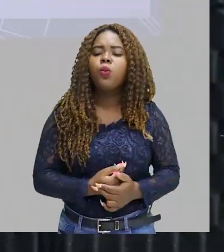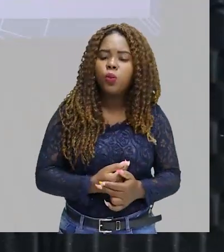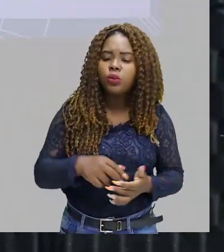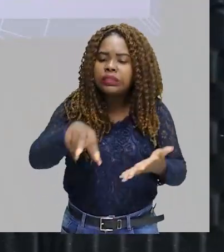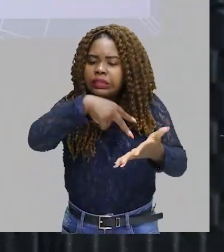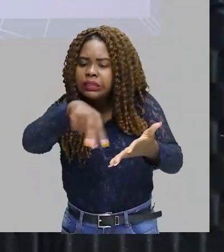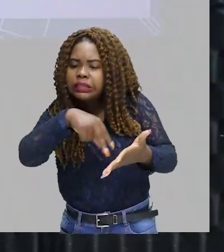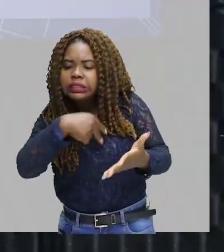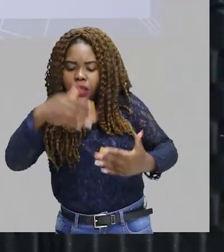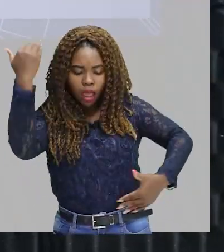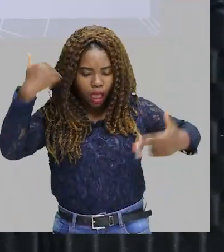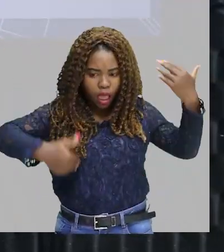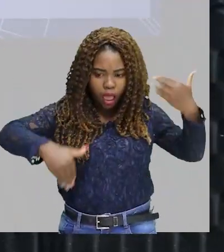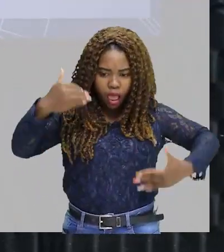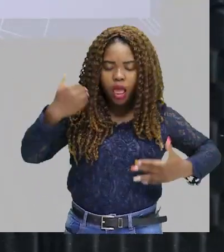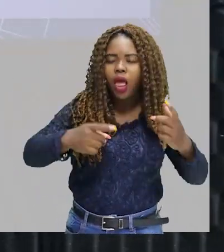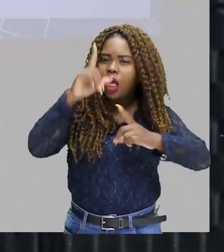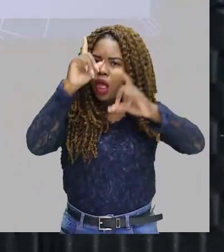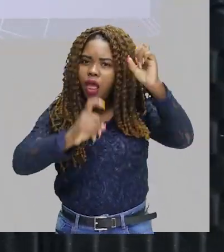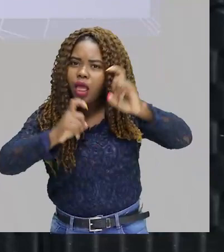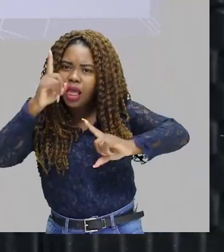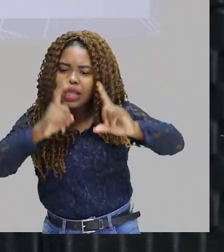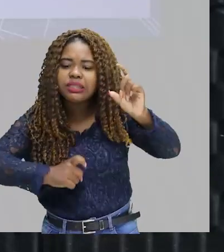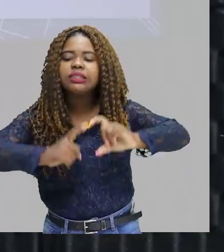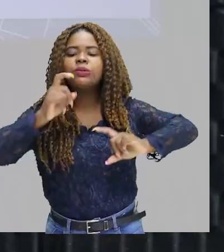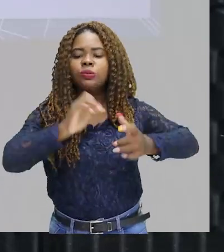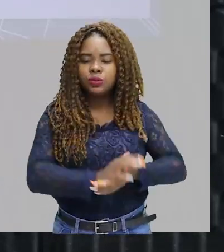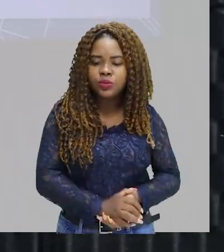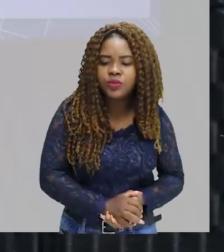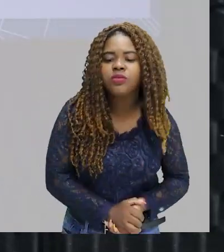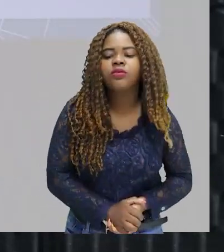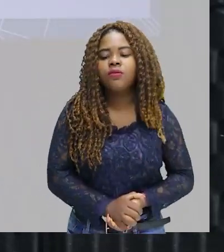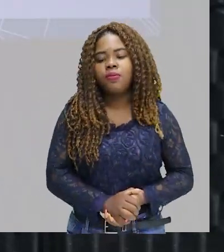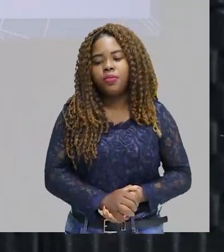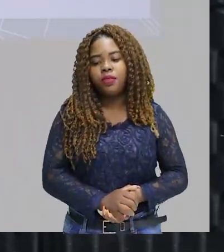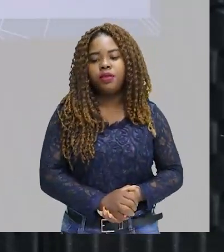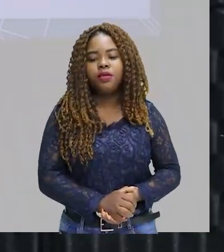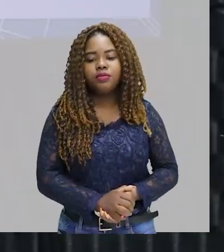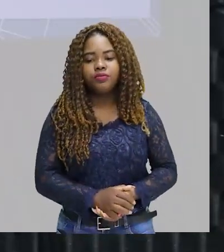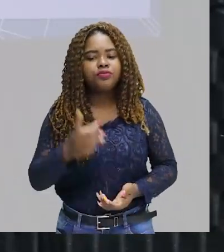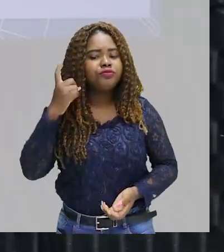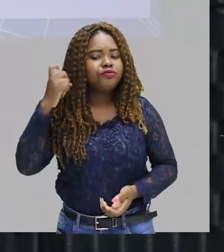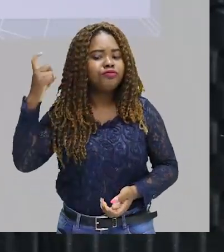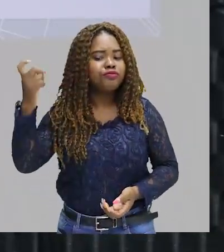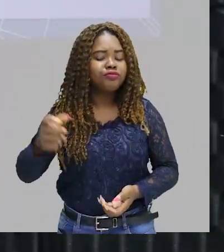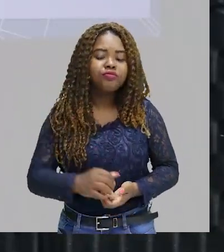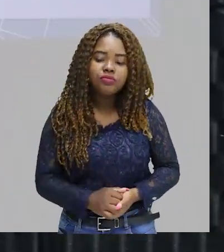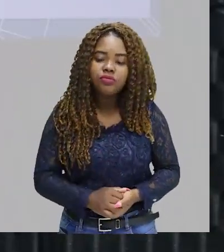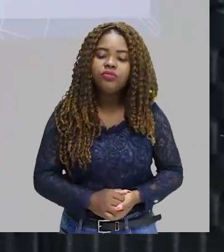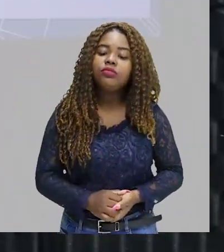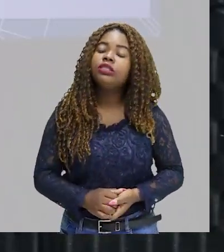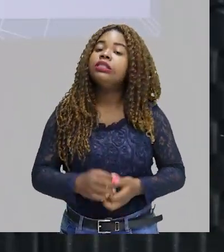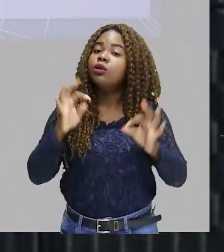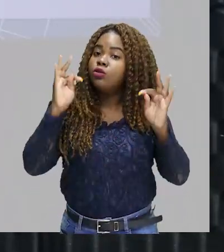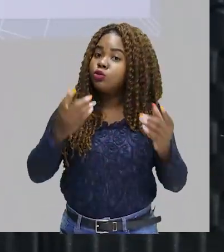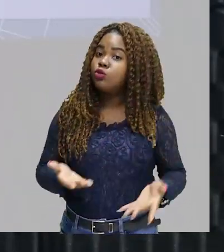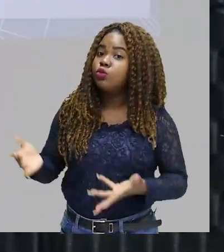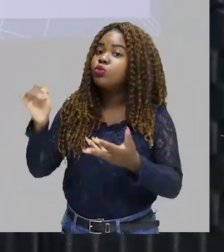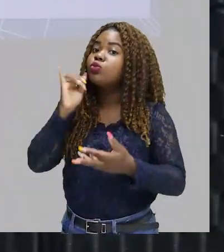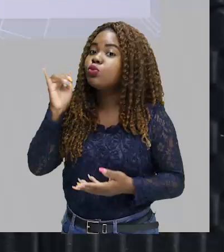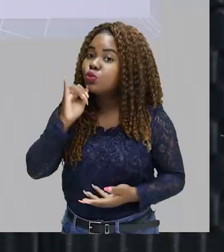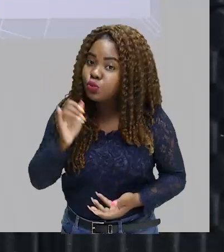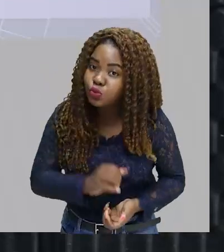posturas corporais, expressões faciais, buzinas e sirenes. Então, tudo isso são exemplos de